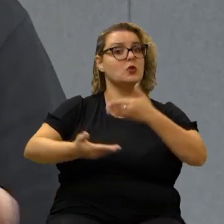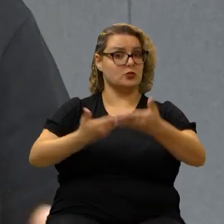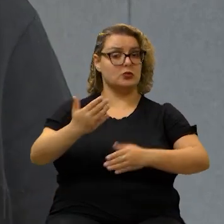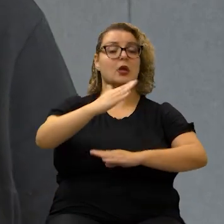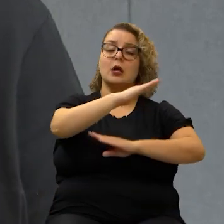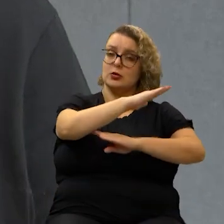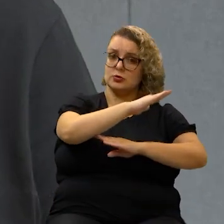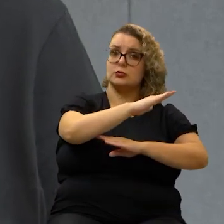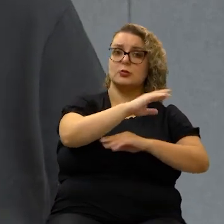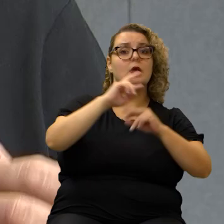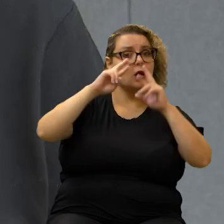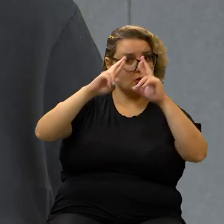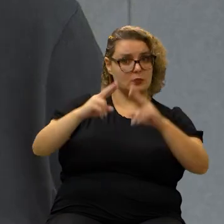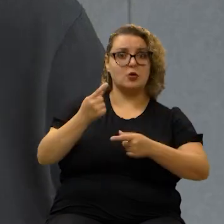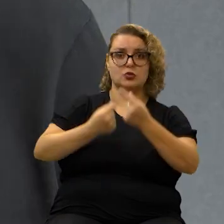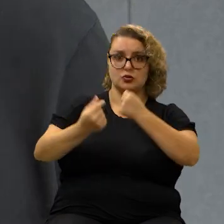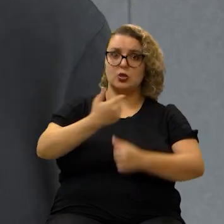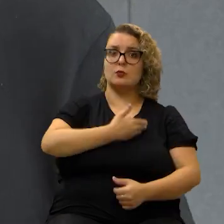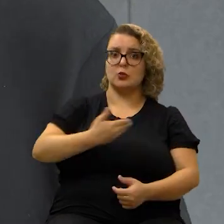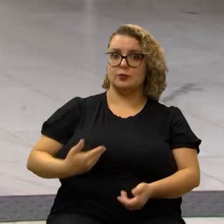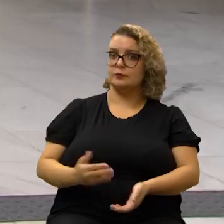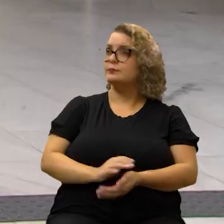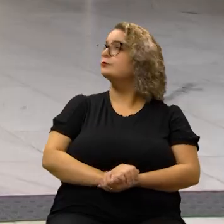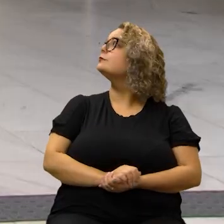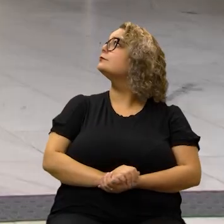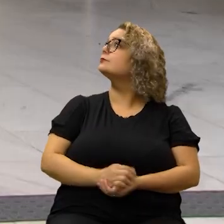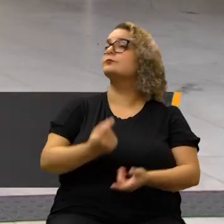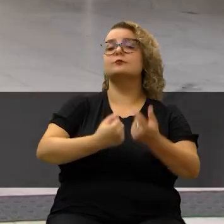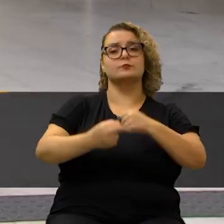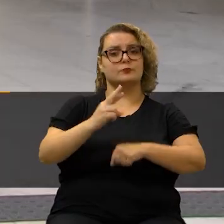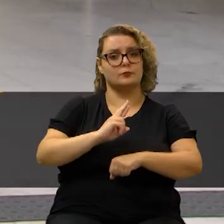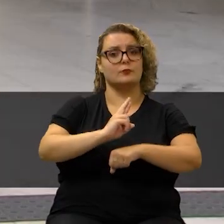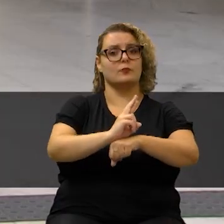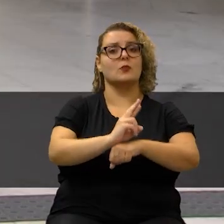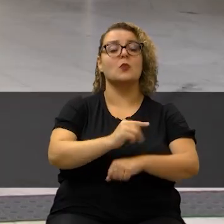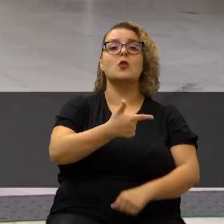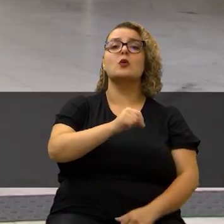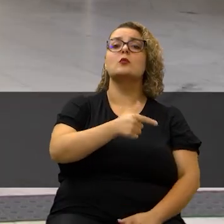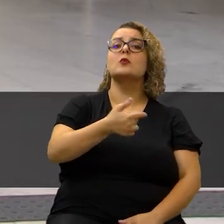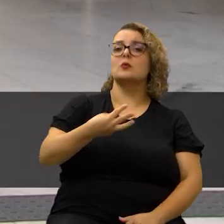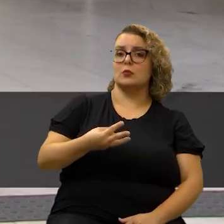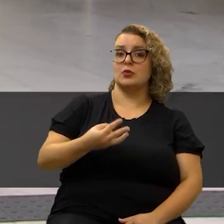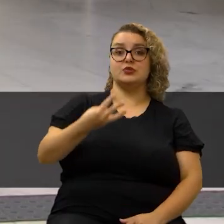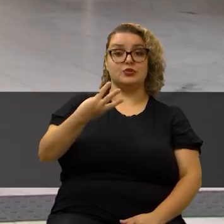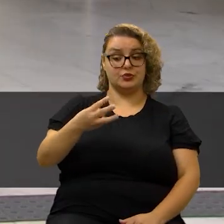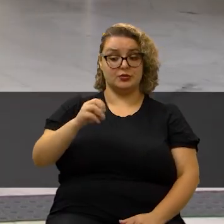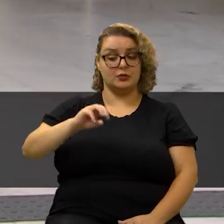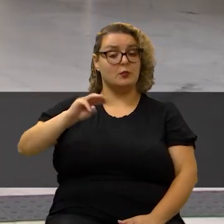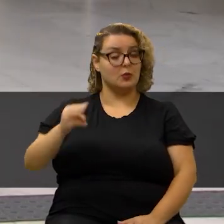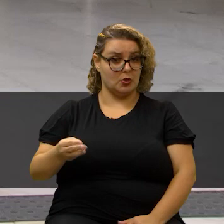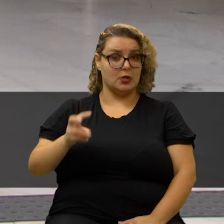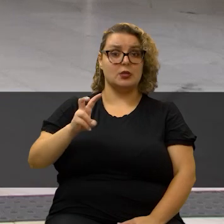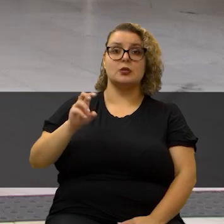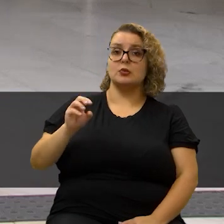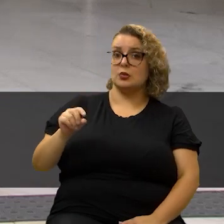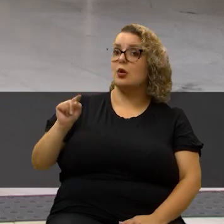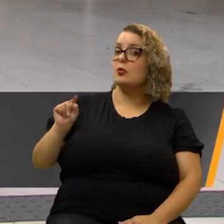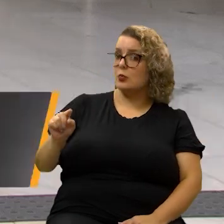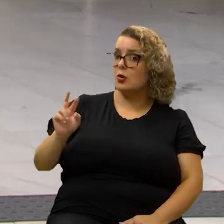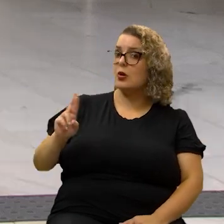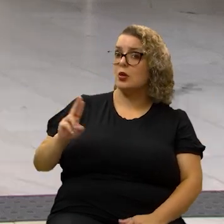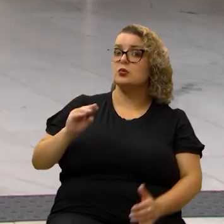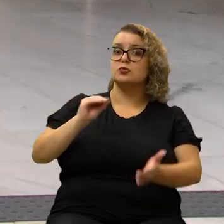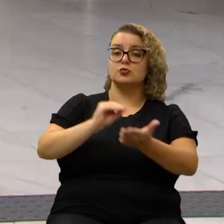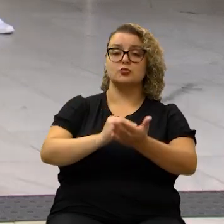dos servidores da câmara que respeita o dinheiro público com o repasse de 2023 feito ao executivo de R 30.500